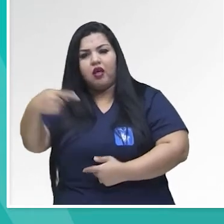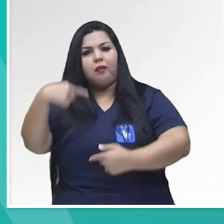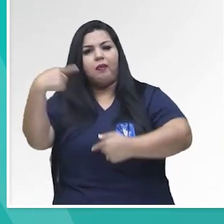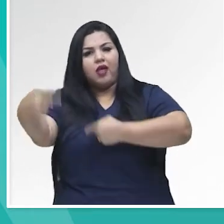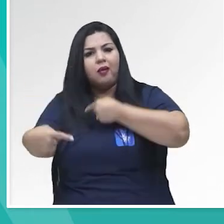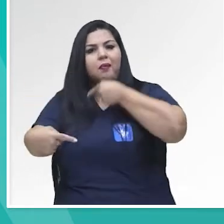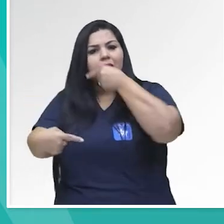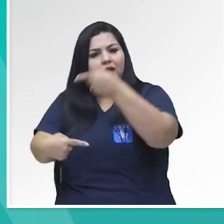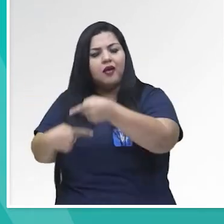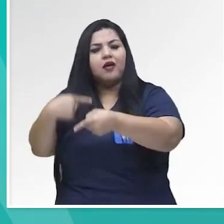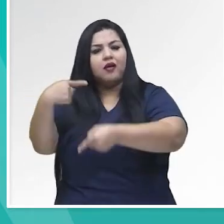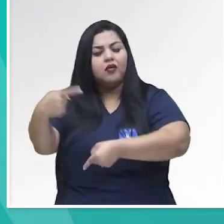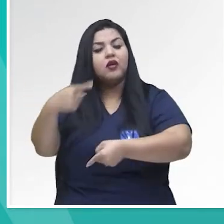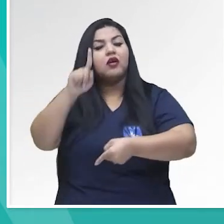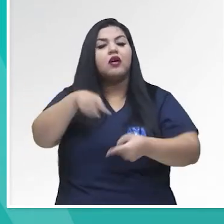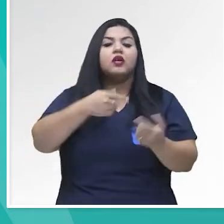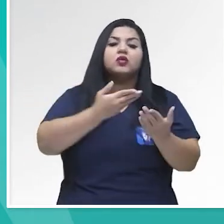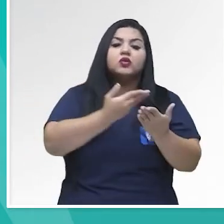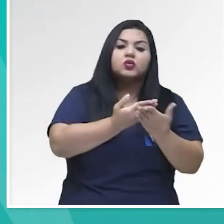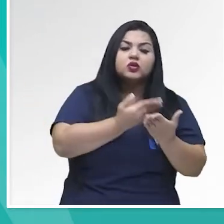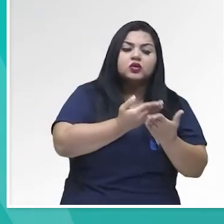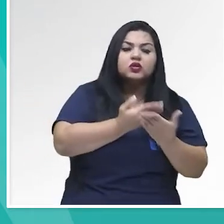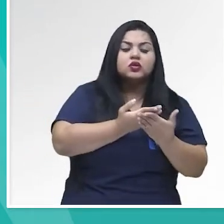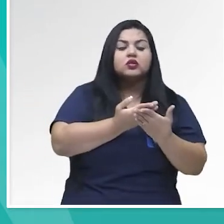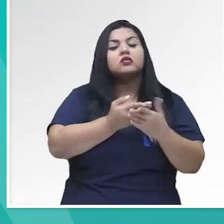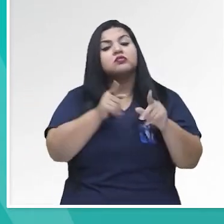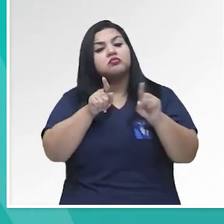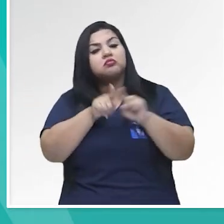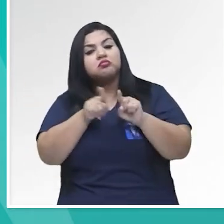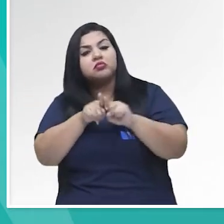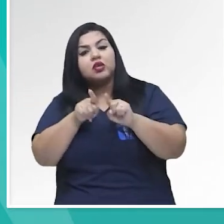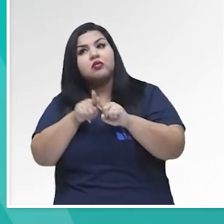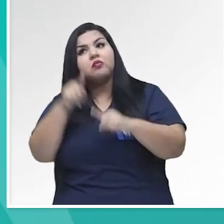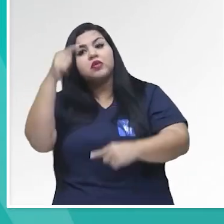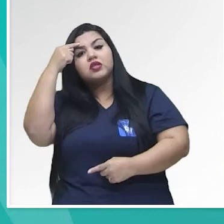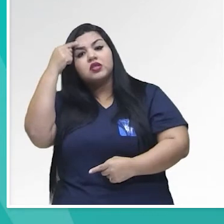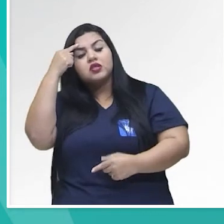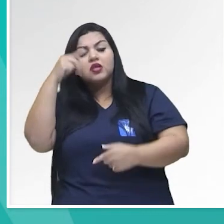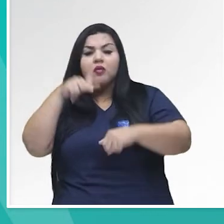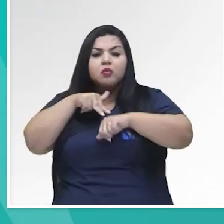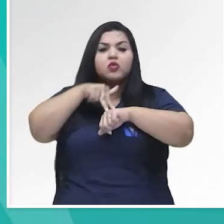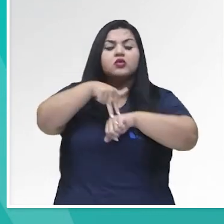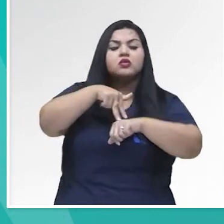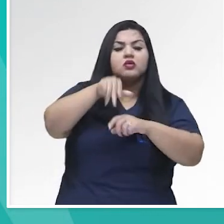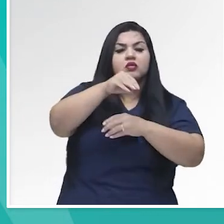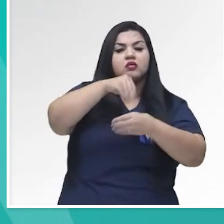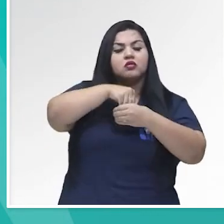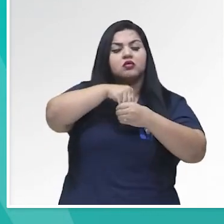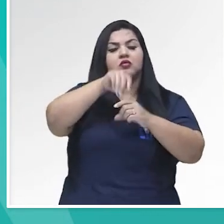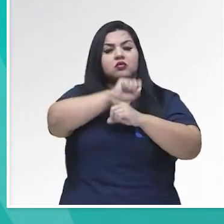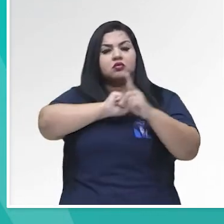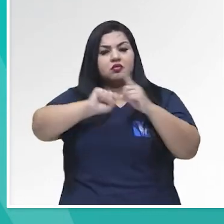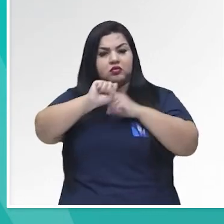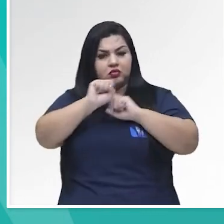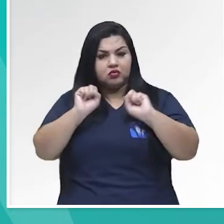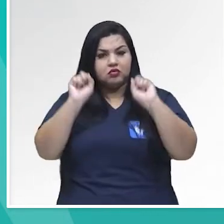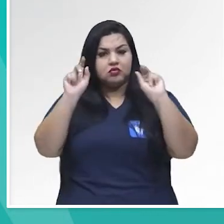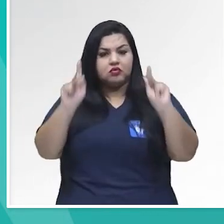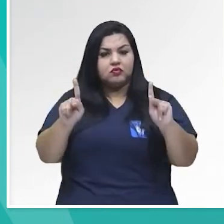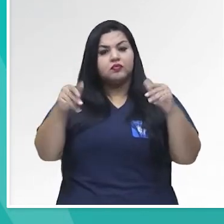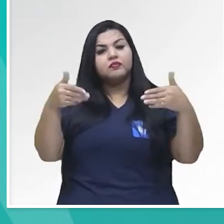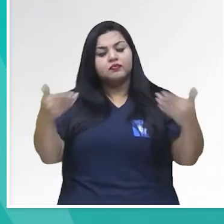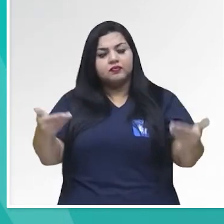que seria a questão do estudo, que seria, de repente, repensar a sua posição na sociedade. Tá bom?